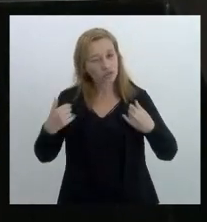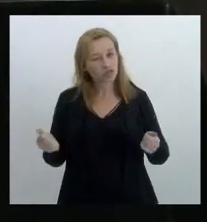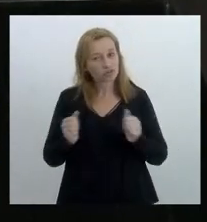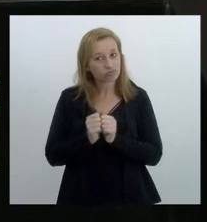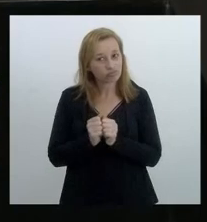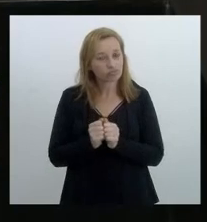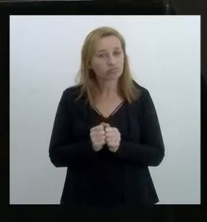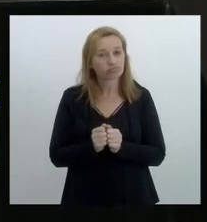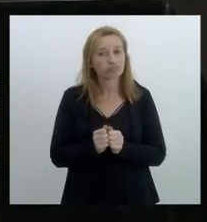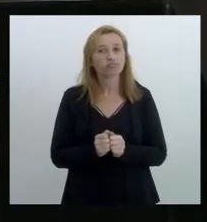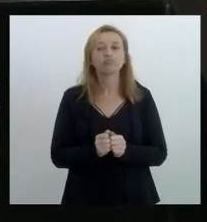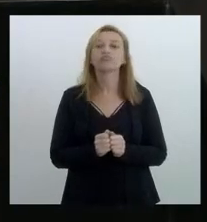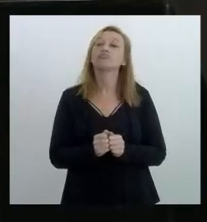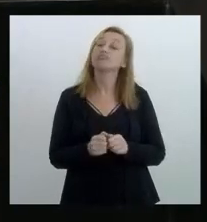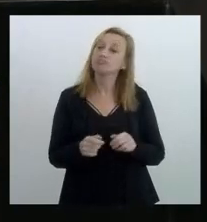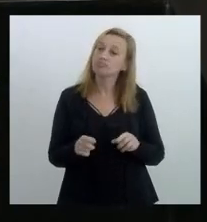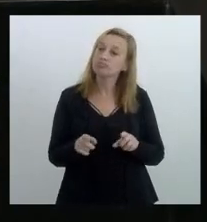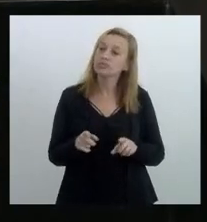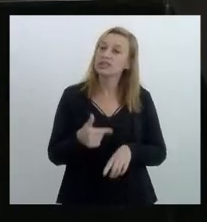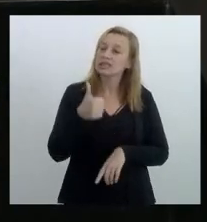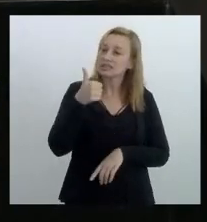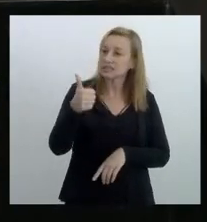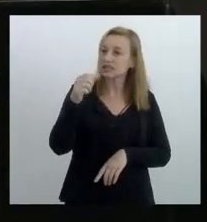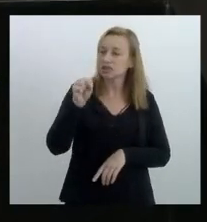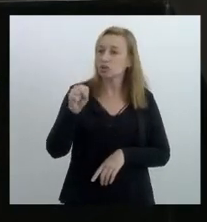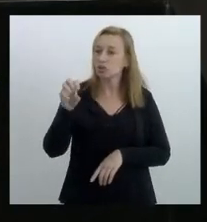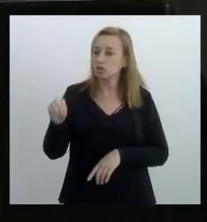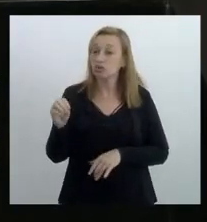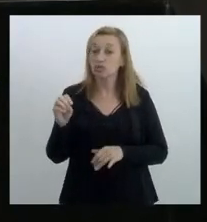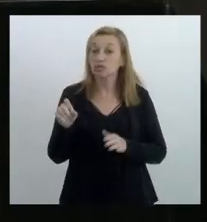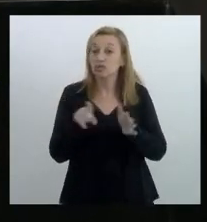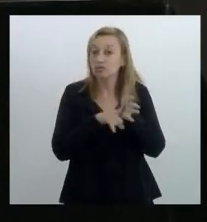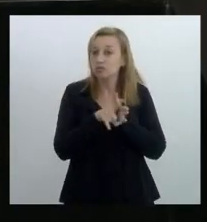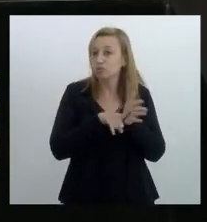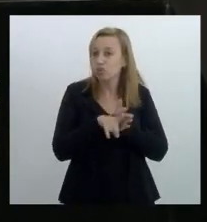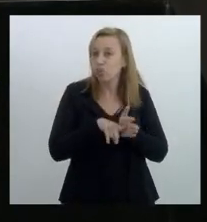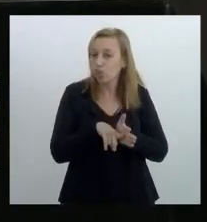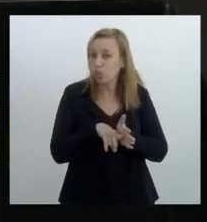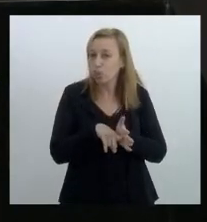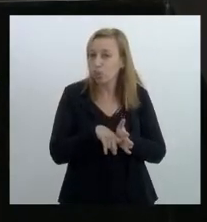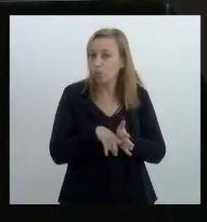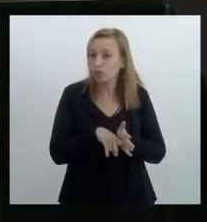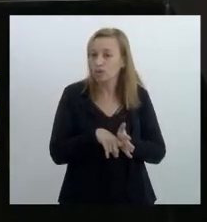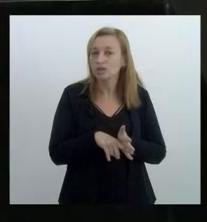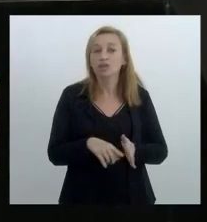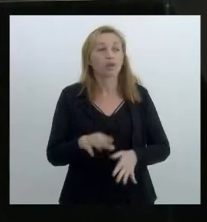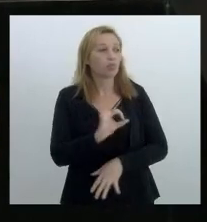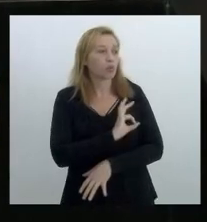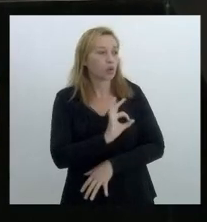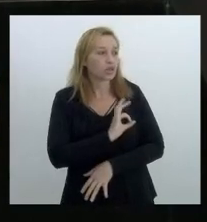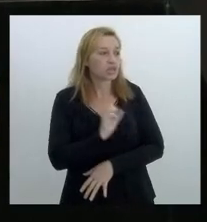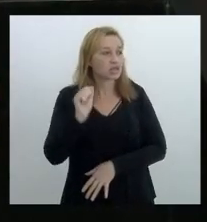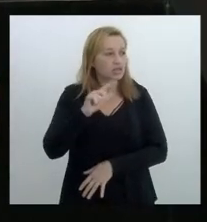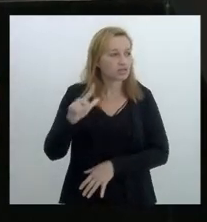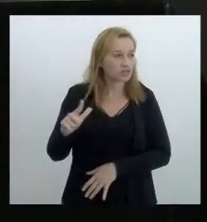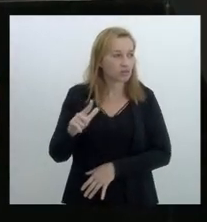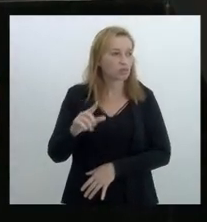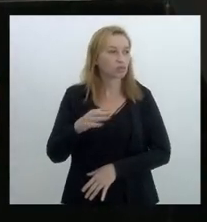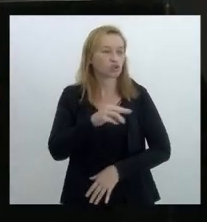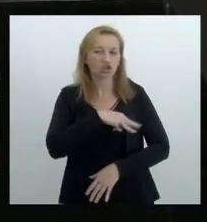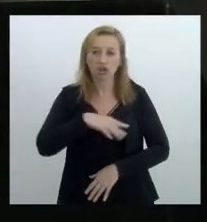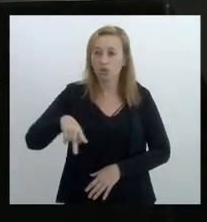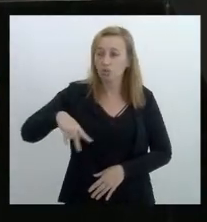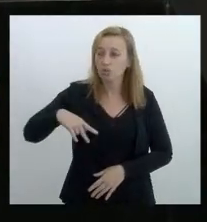presidir, ainda restam 180 investigações, seja na Polícia Civil, seja no Ministério